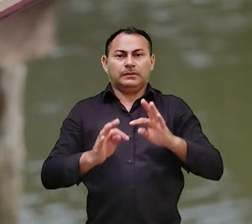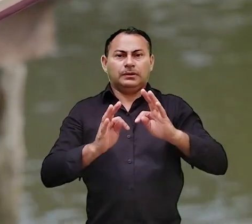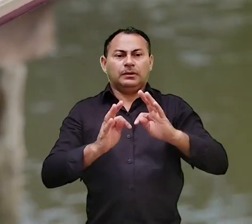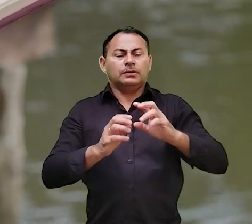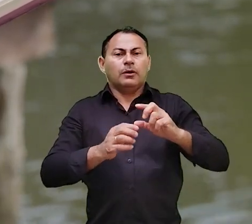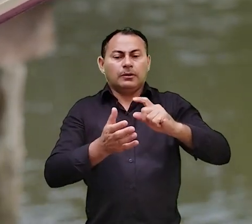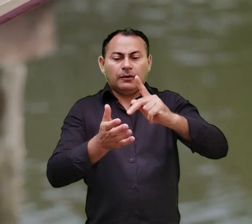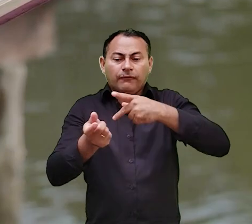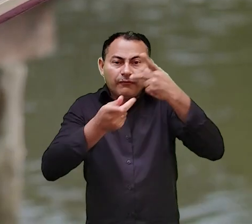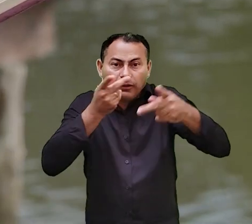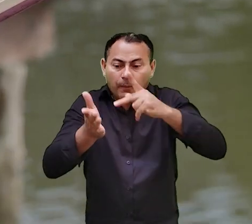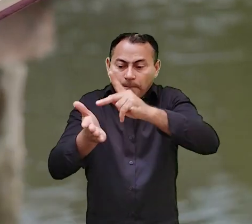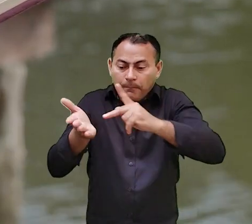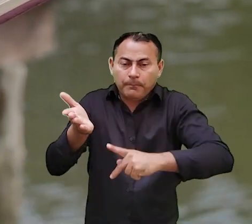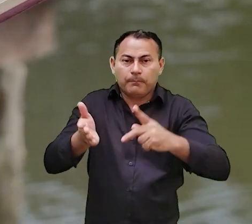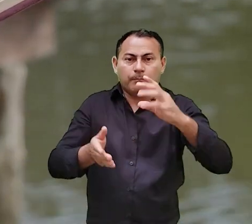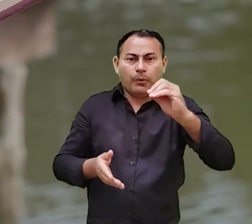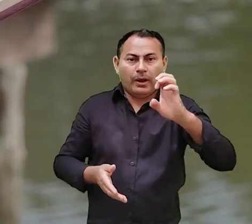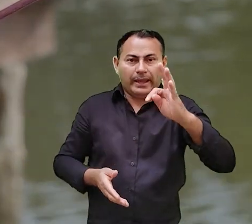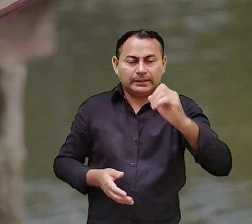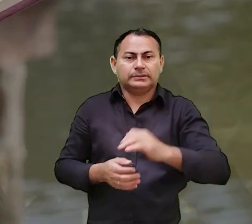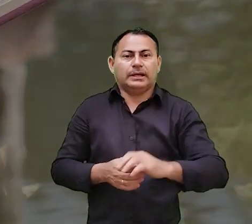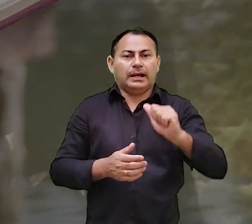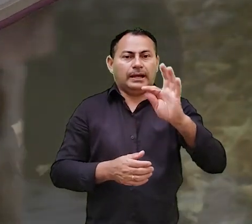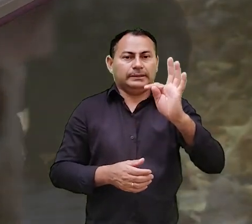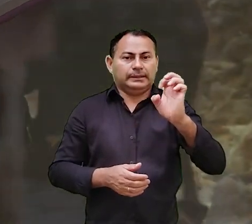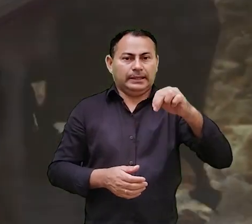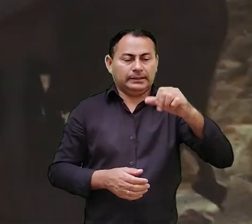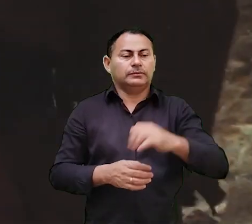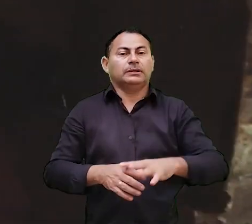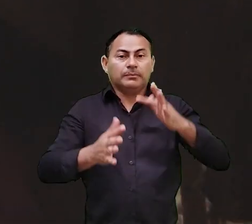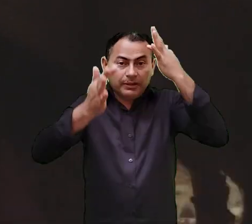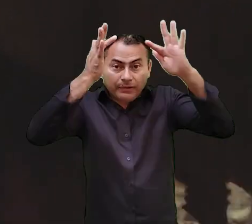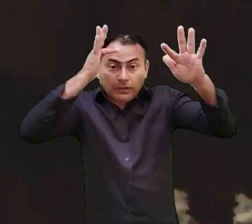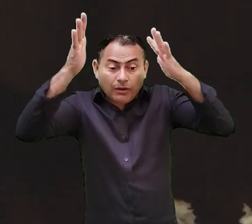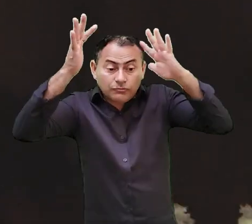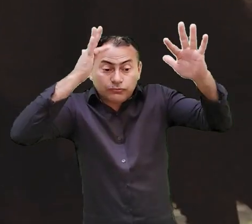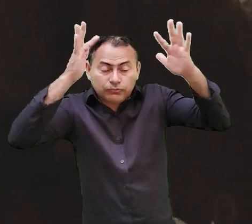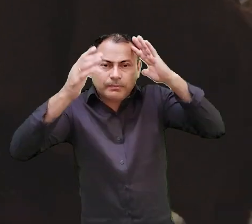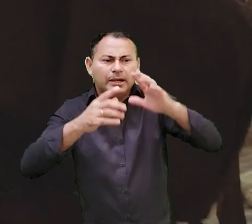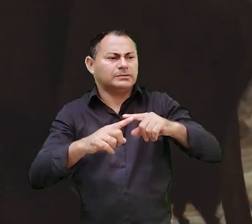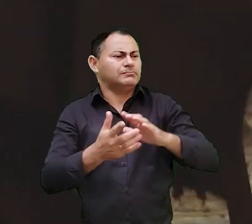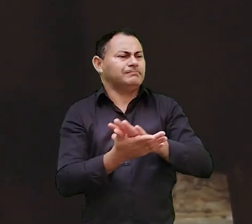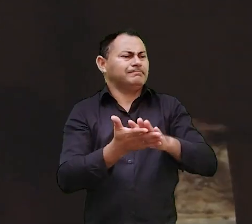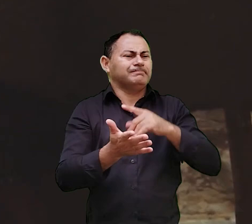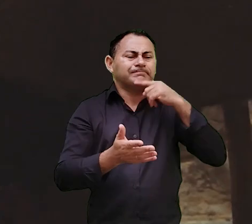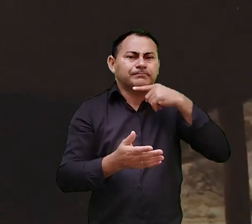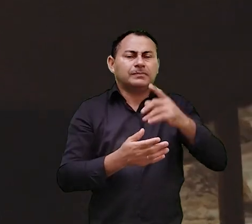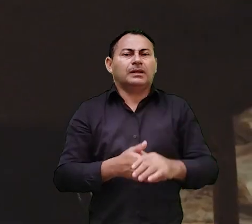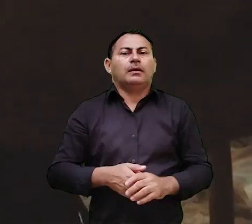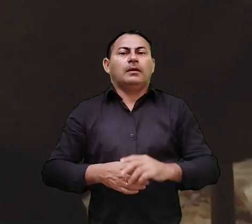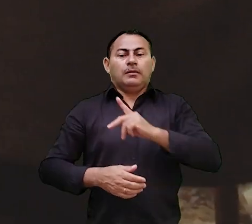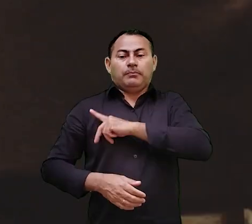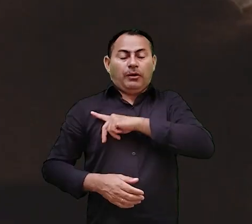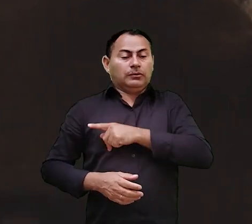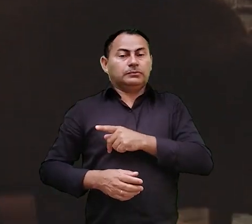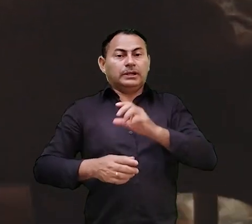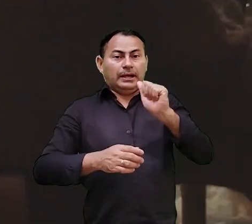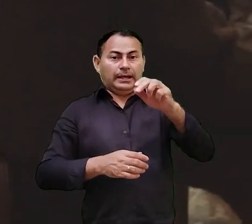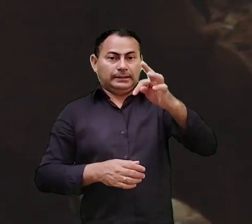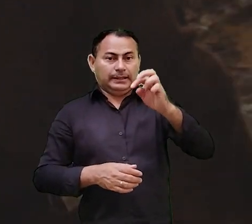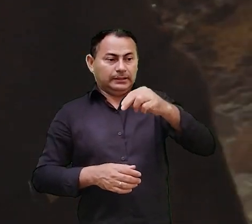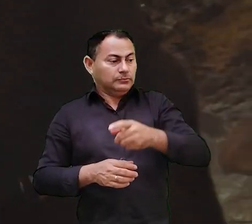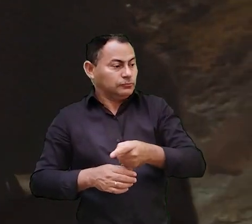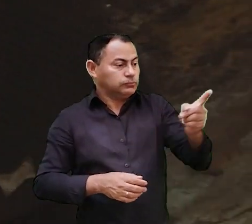sabedoria. Citou os poetas de Atenas e seus filósofos, e não adiantou muita coisa. Quando viajou de Atenas